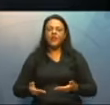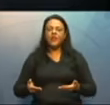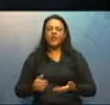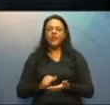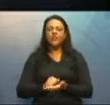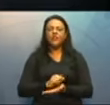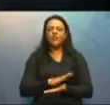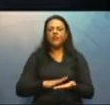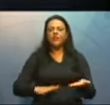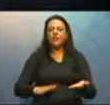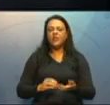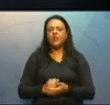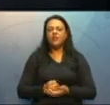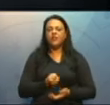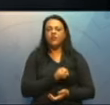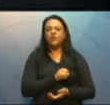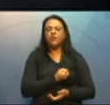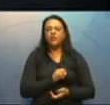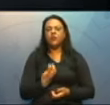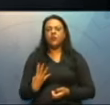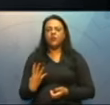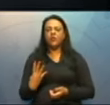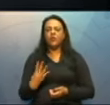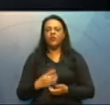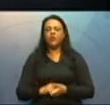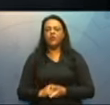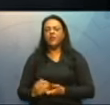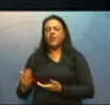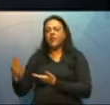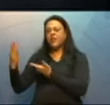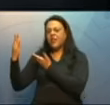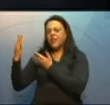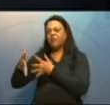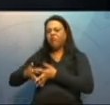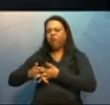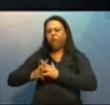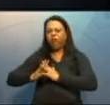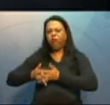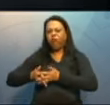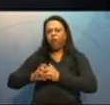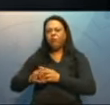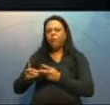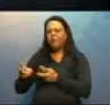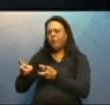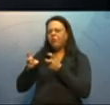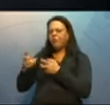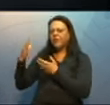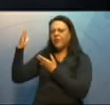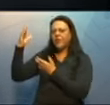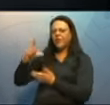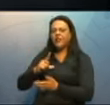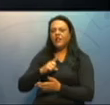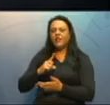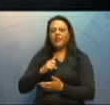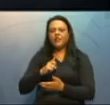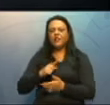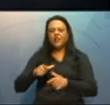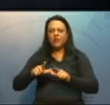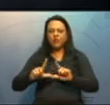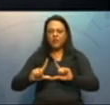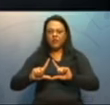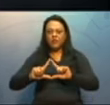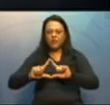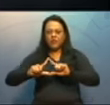Agora vamos para a figura número 4. Essa é bem mais complexa. Observe que ela traz